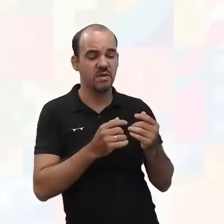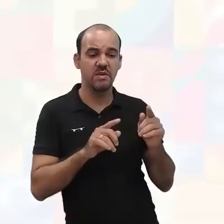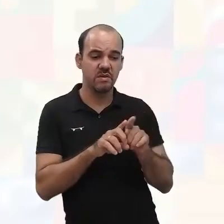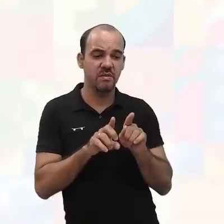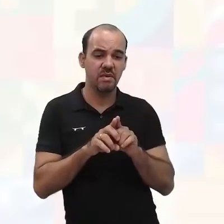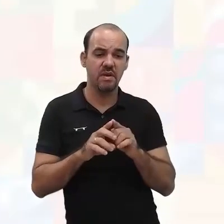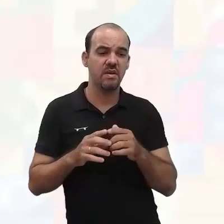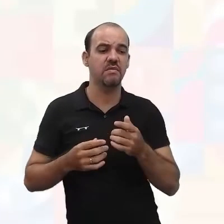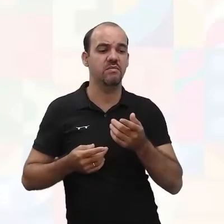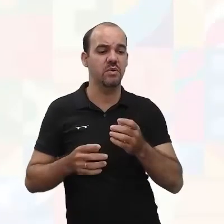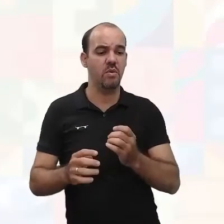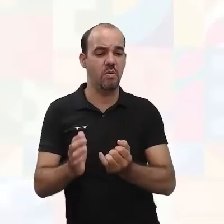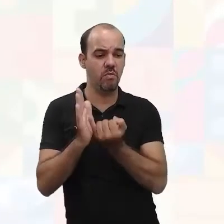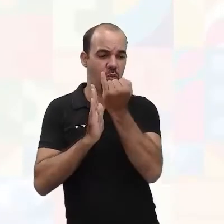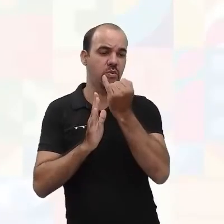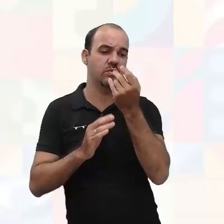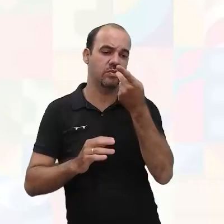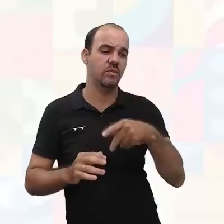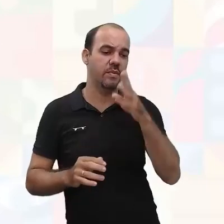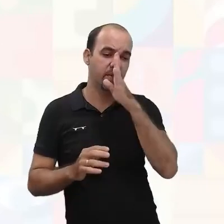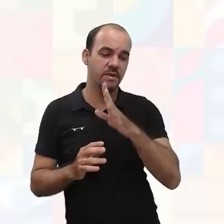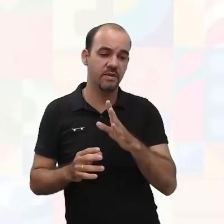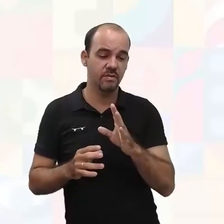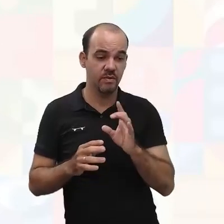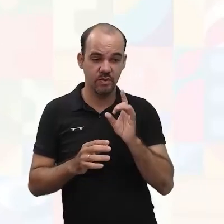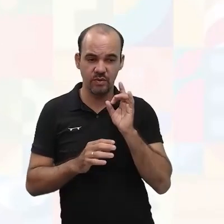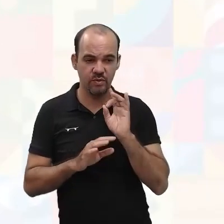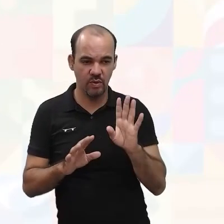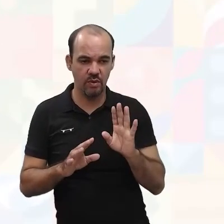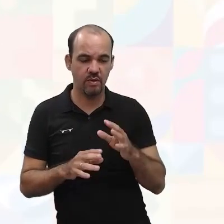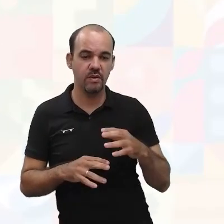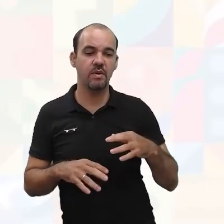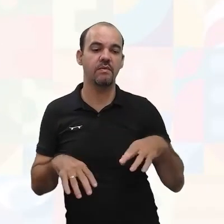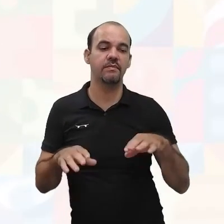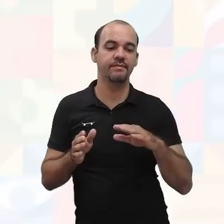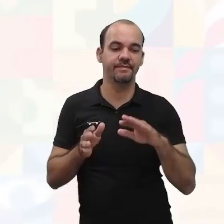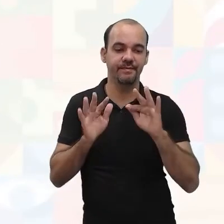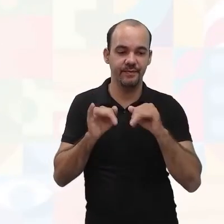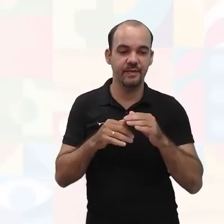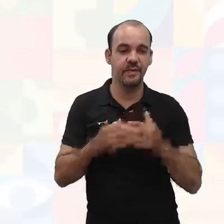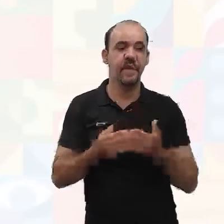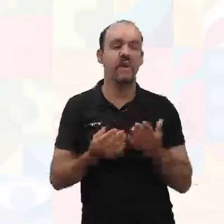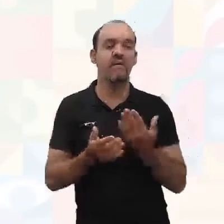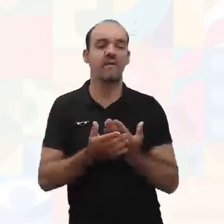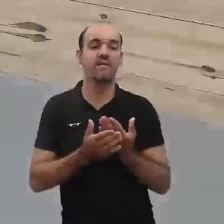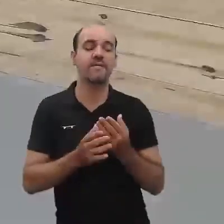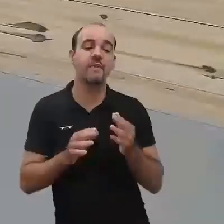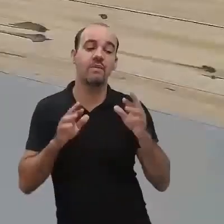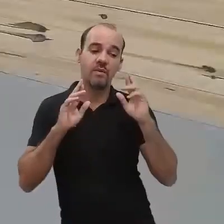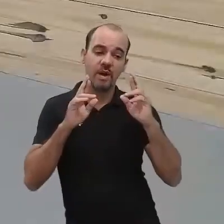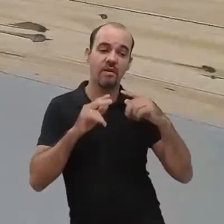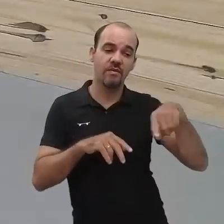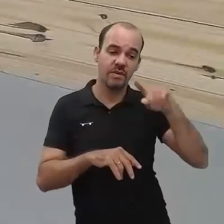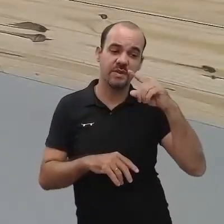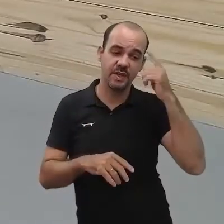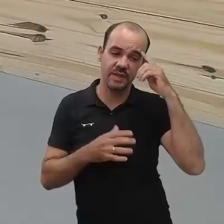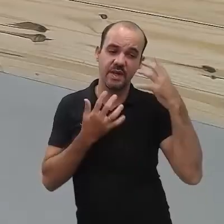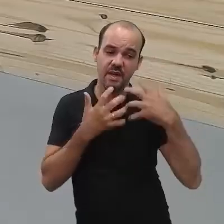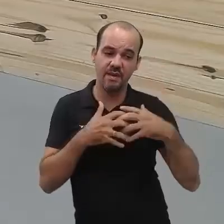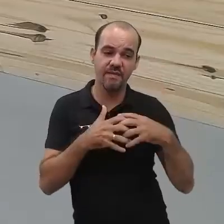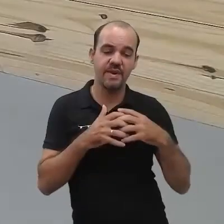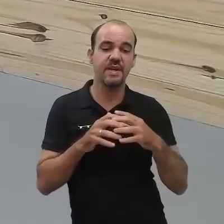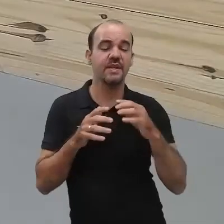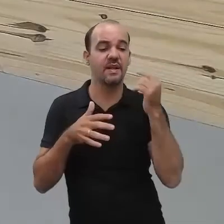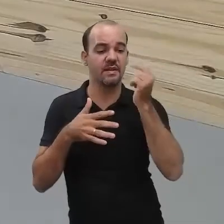aquele momento. E é isso. Espero que vocês pensem nessa abordagem que eu estou fazendo aqui, numa perspectiva de uma